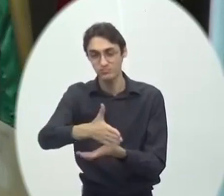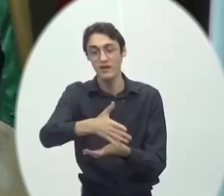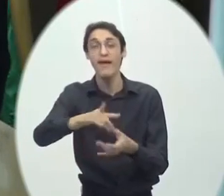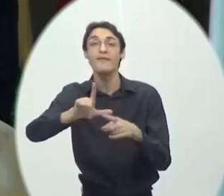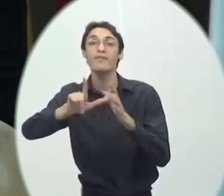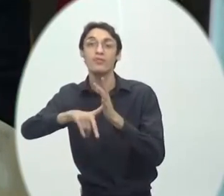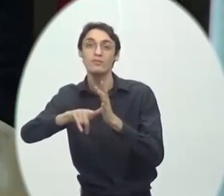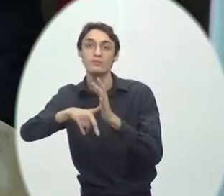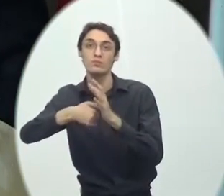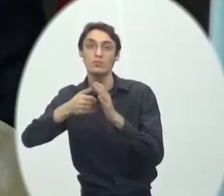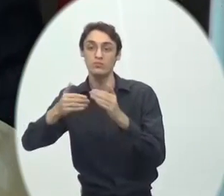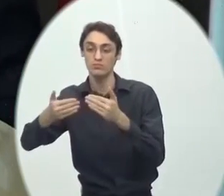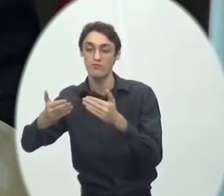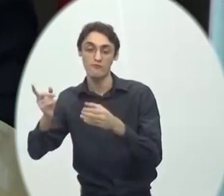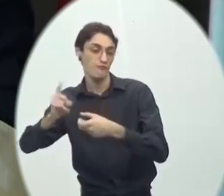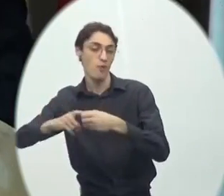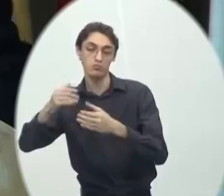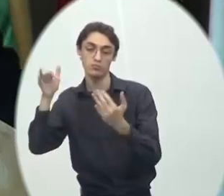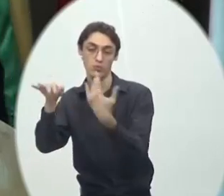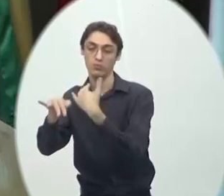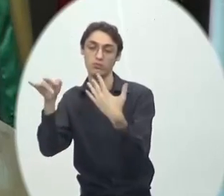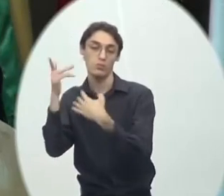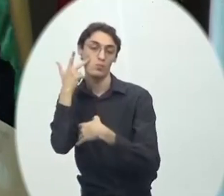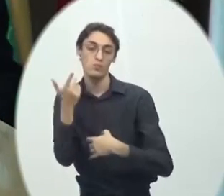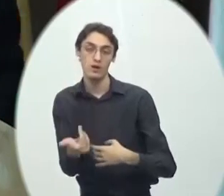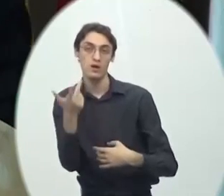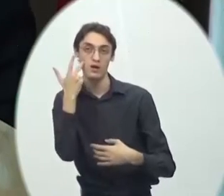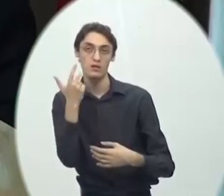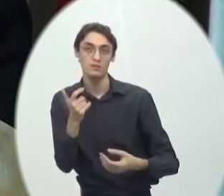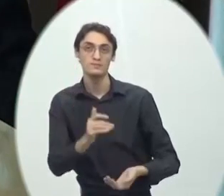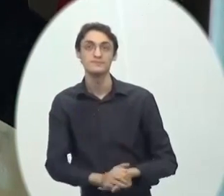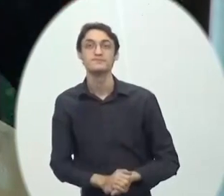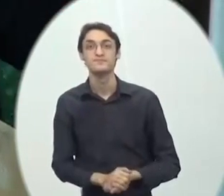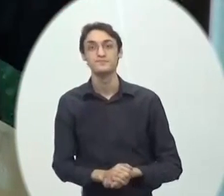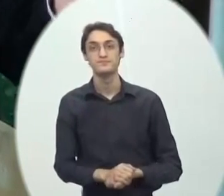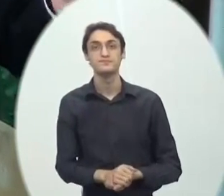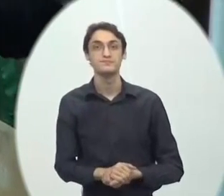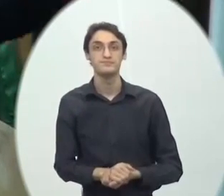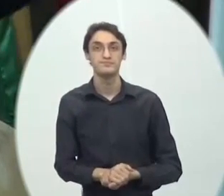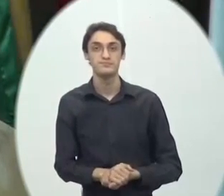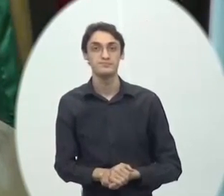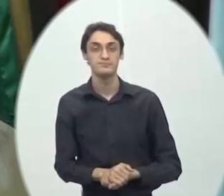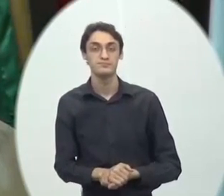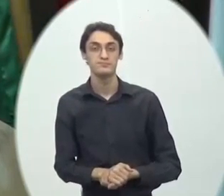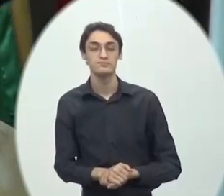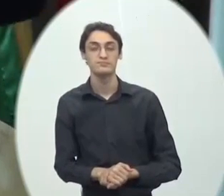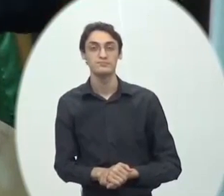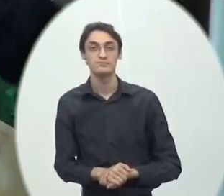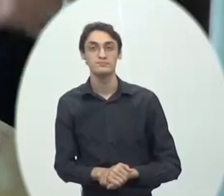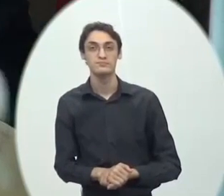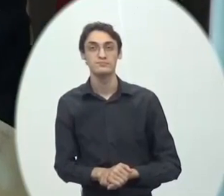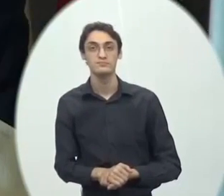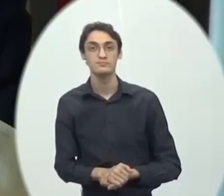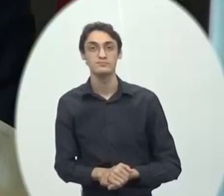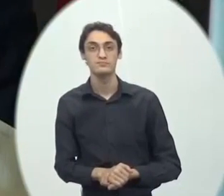que todo mundo faz. A não ser quando é uma ponte, que é obrigado a interromper, e mesmo assim é obrigado a deixar e fazer